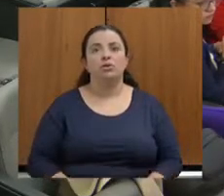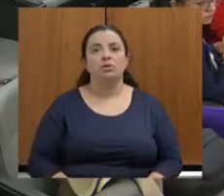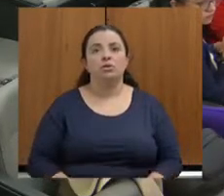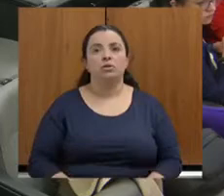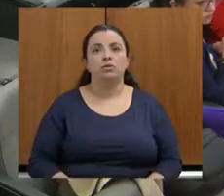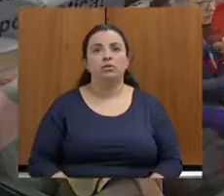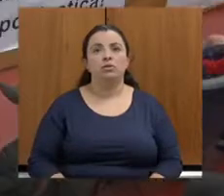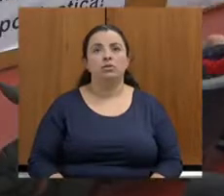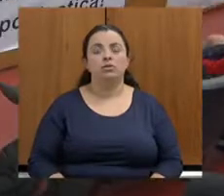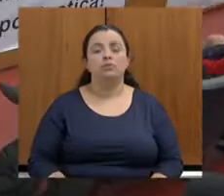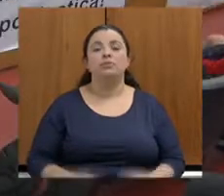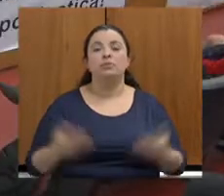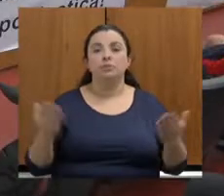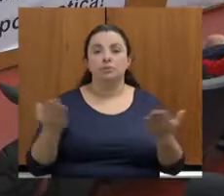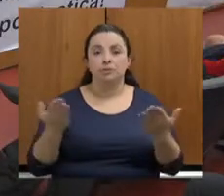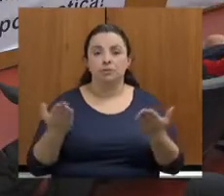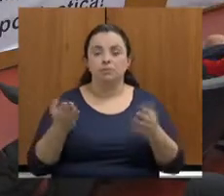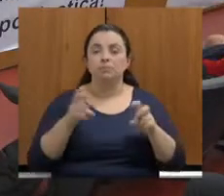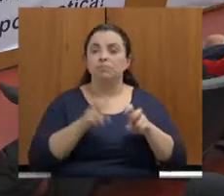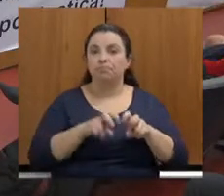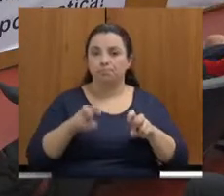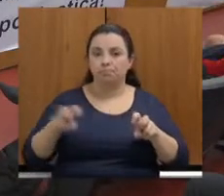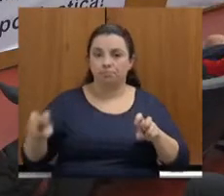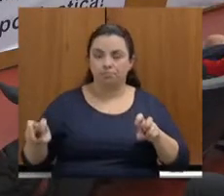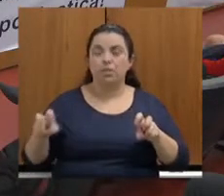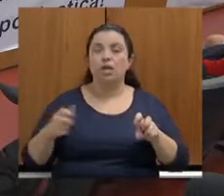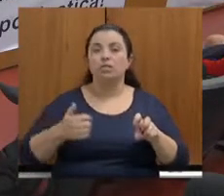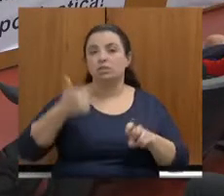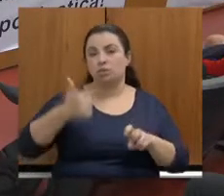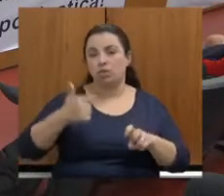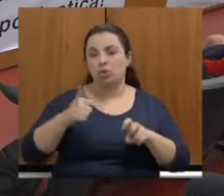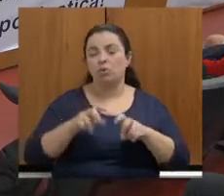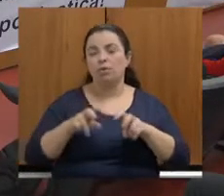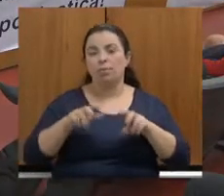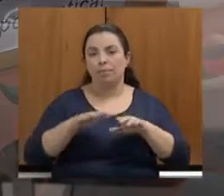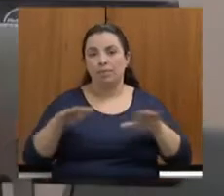e vamos agora a composição da segunda mesa